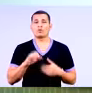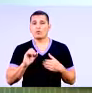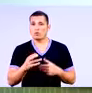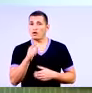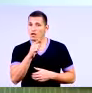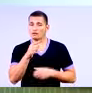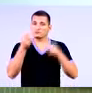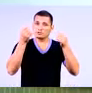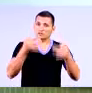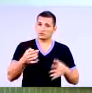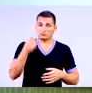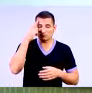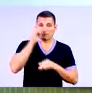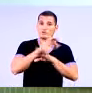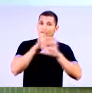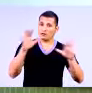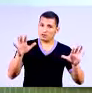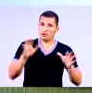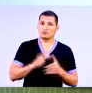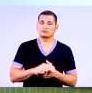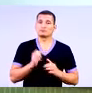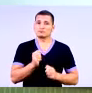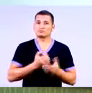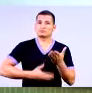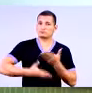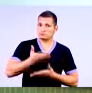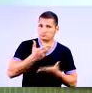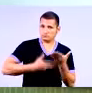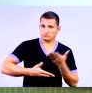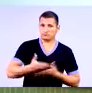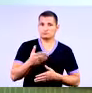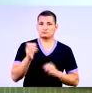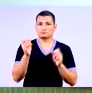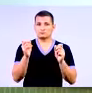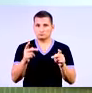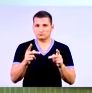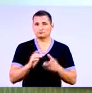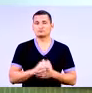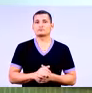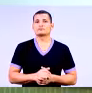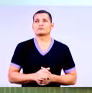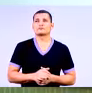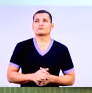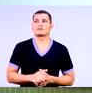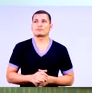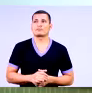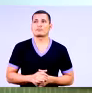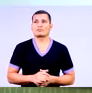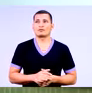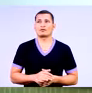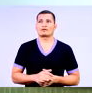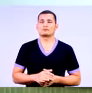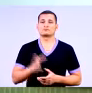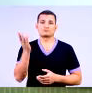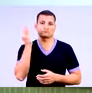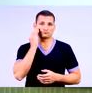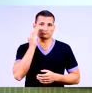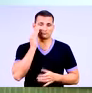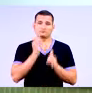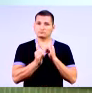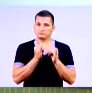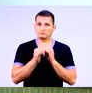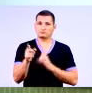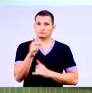ficou clara, né? Vamos interagir nesse sentido. Nós vamos fazer aqui, vamos verificar as informações que